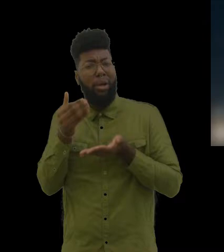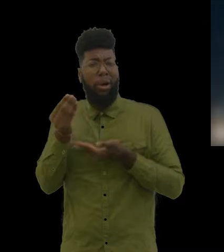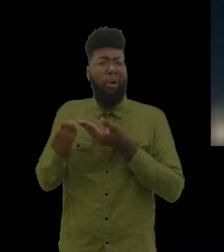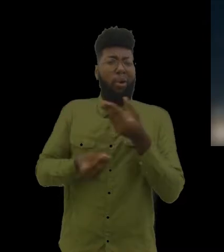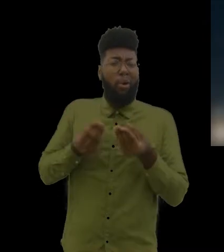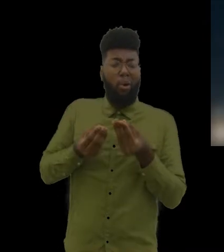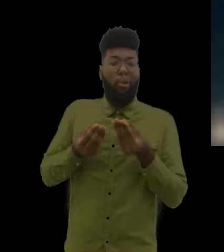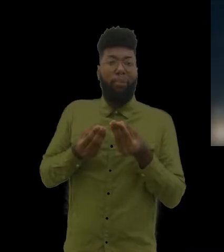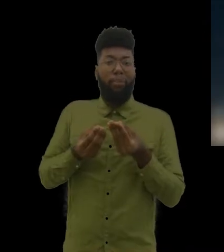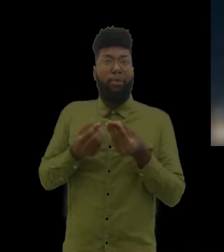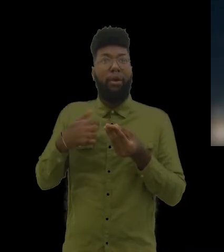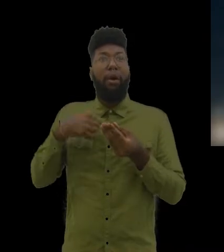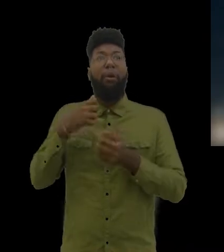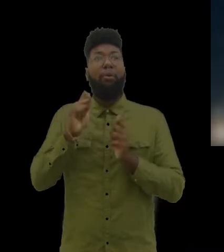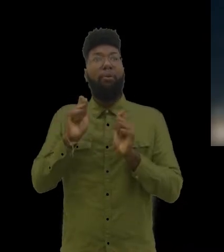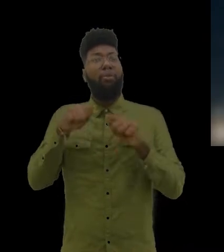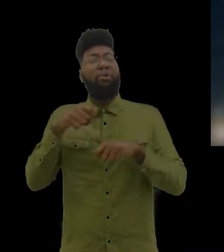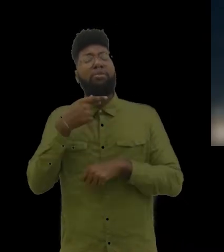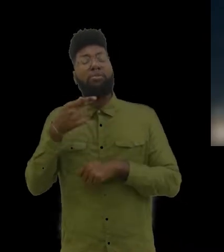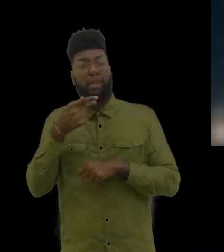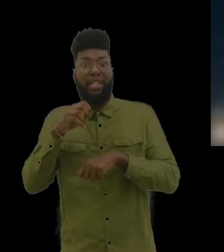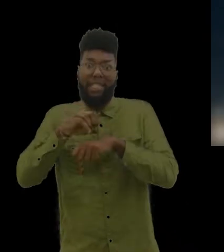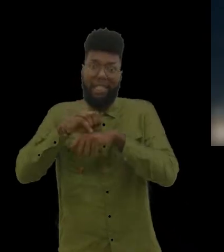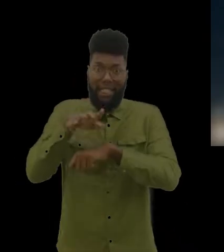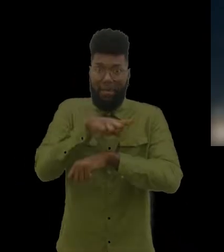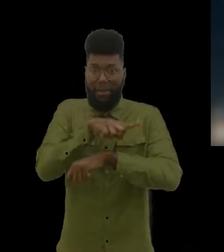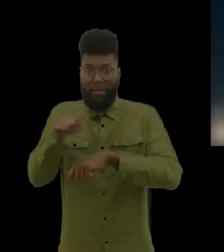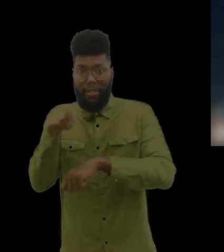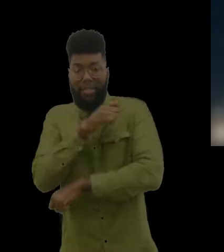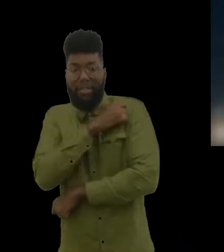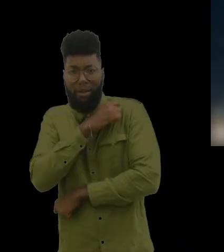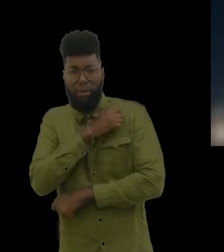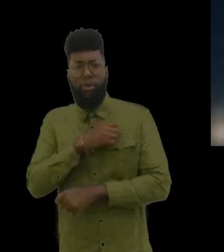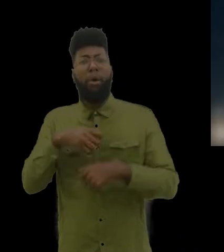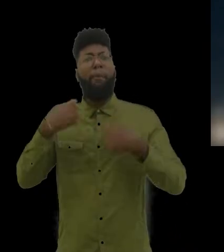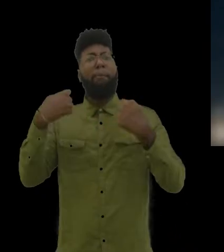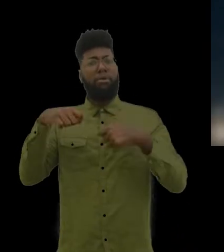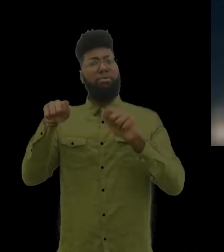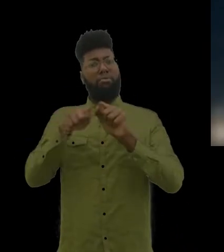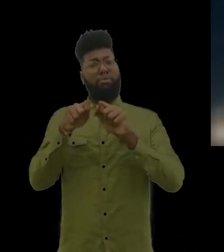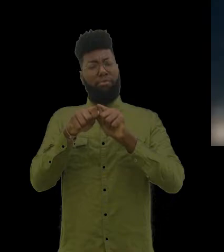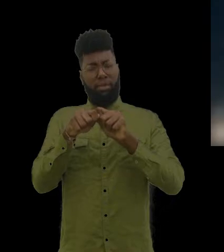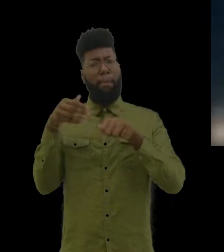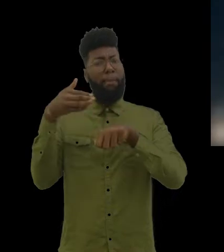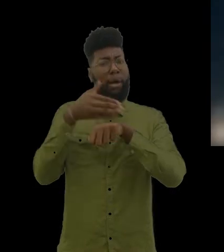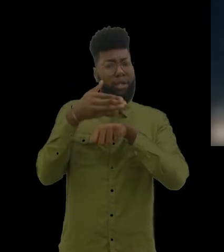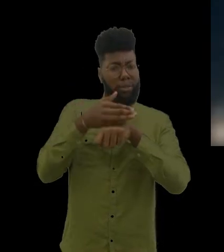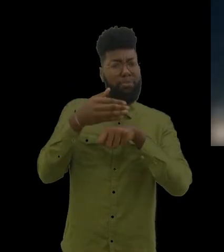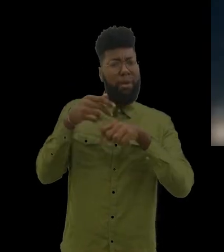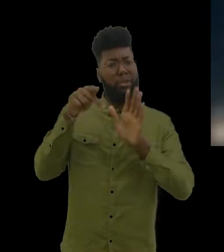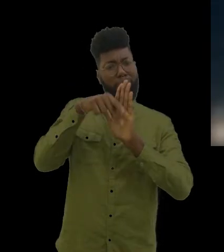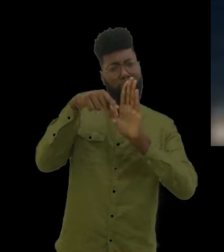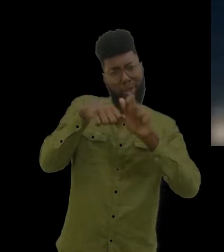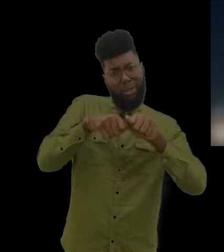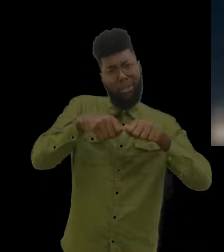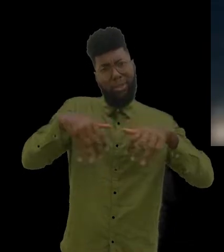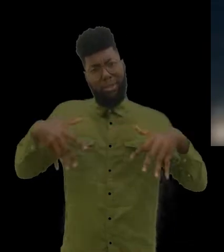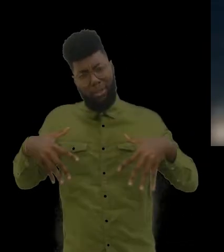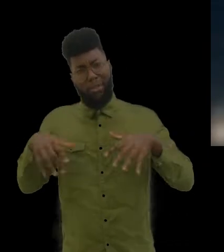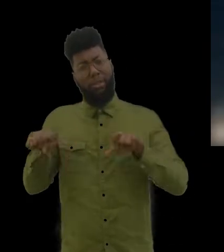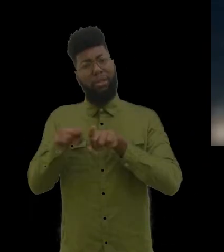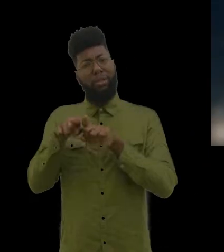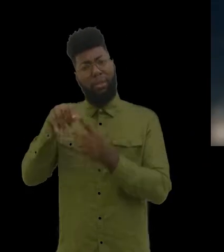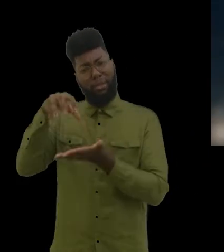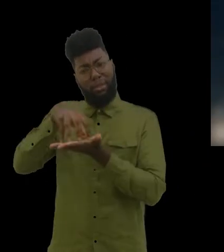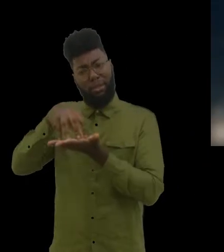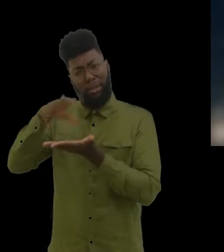dica aí para os acadêmicos, façam tudo que possível de projeto de extensão, participem de diretórios acadêmicos, o DCE também é super